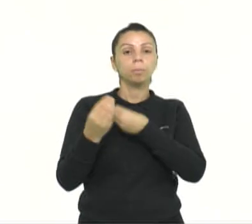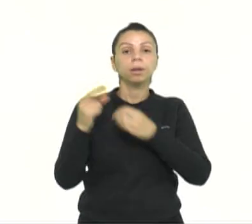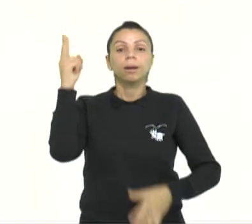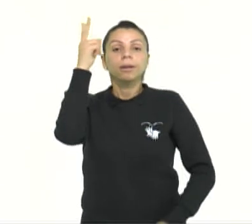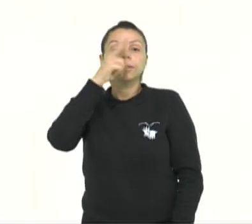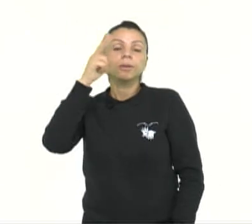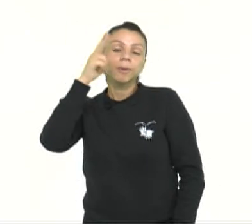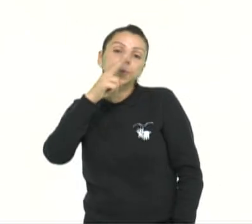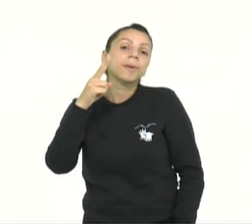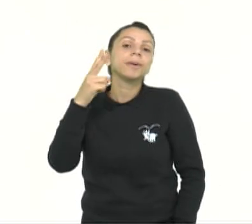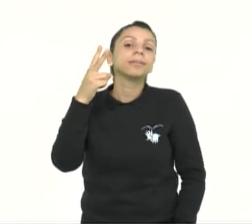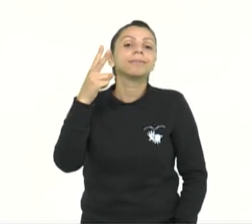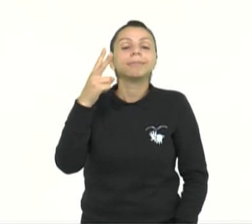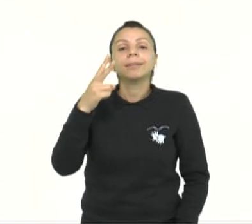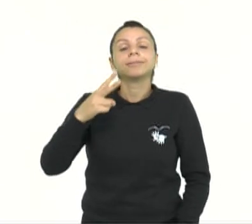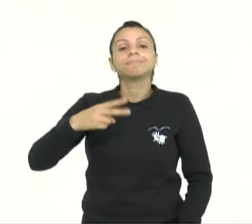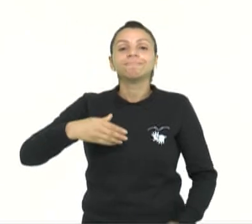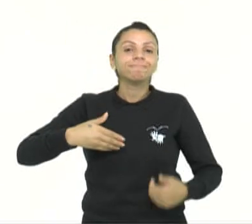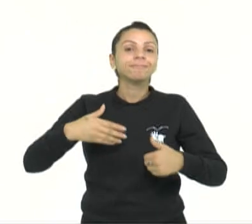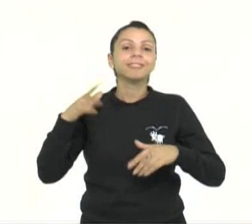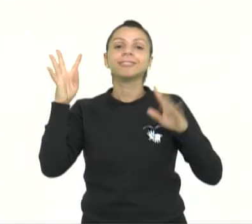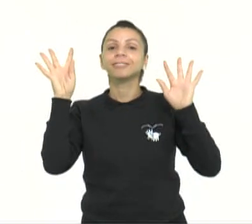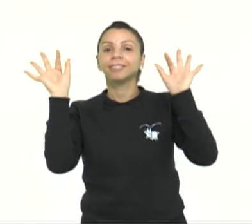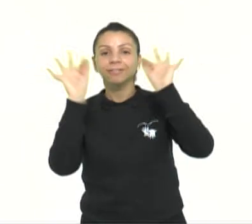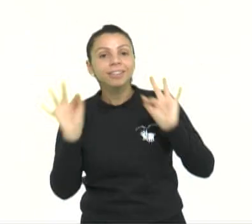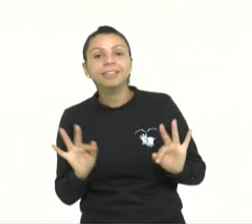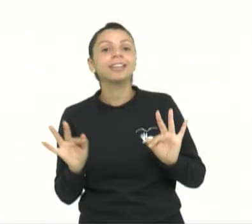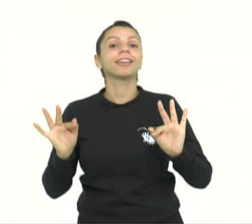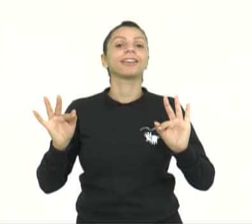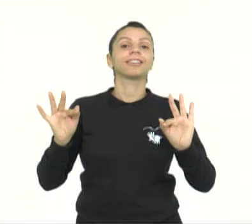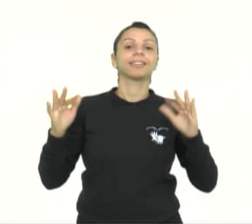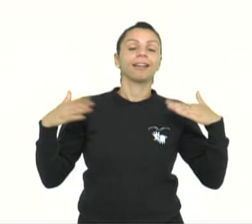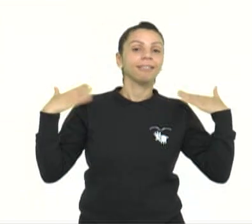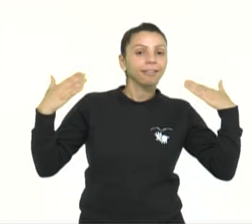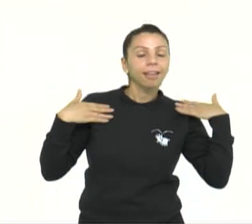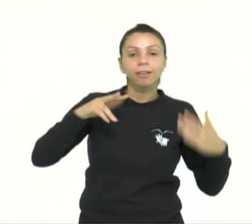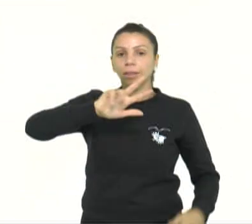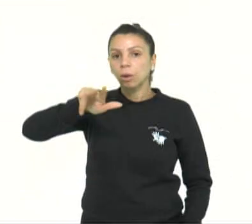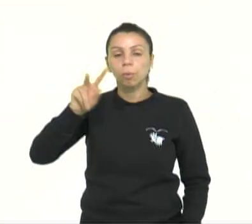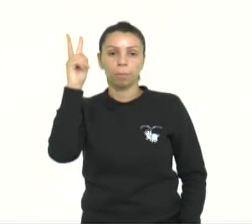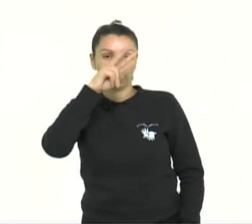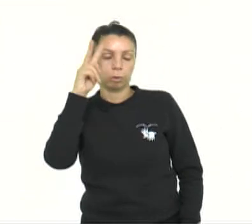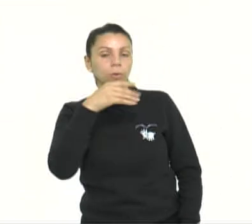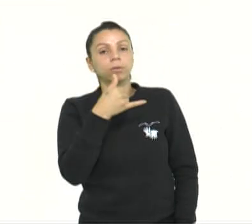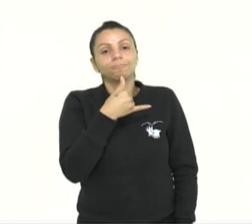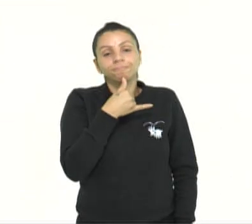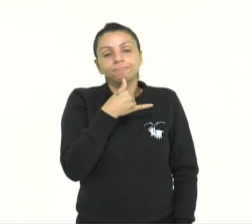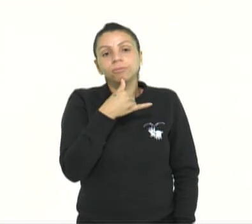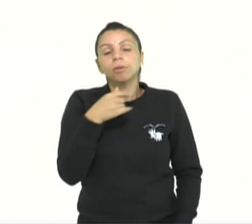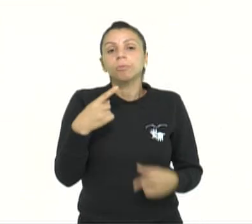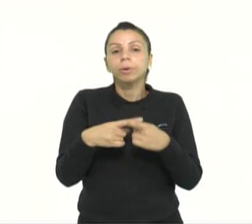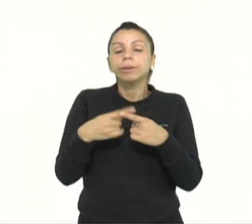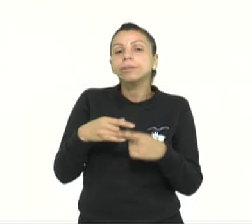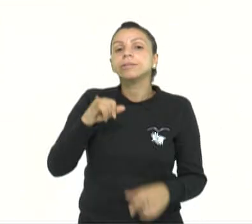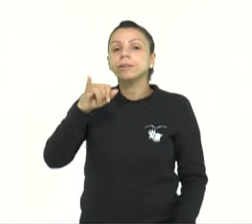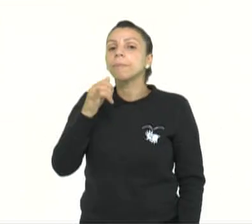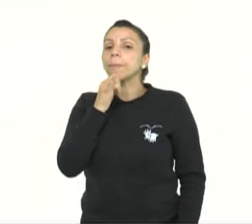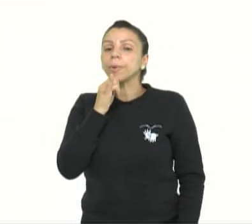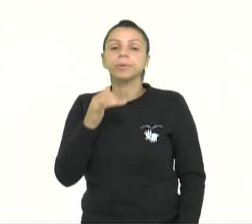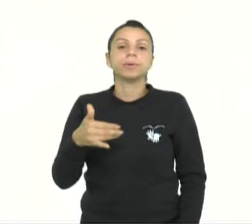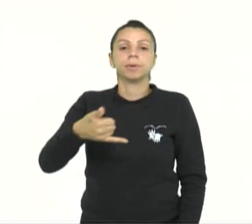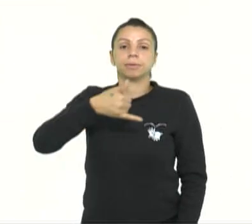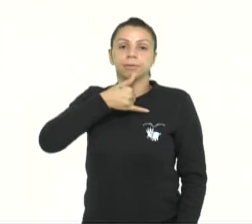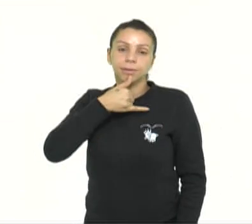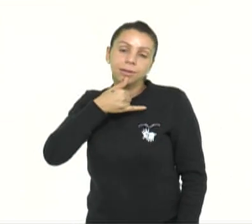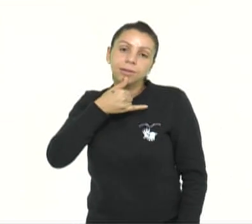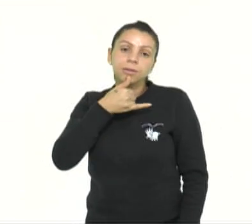história mais divertida, mais para cima, né? Não é uma história tão melancólica. Se fosse assim, seria um tom um pouco mais frio e